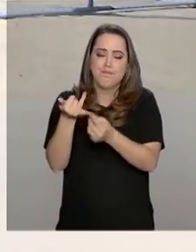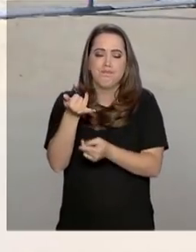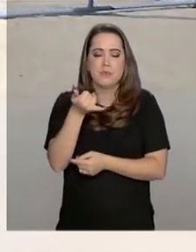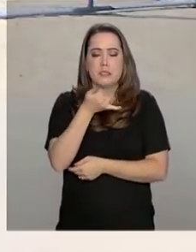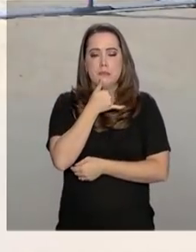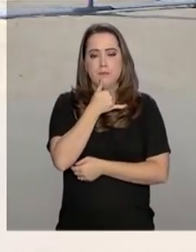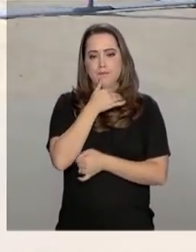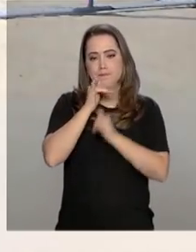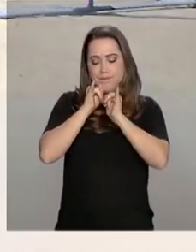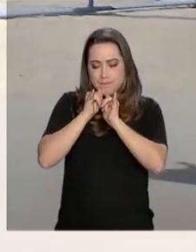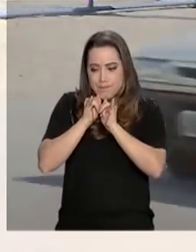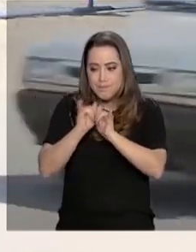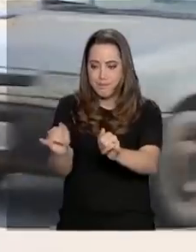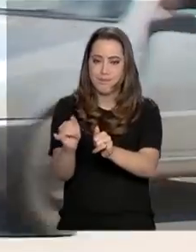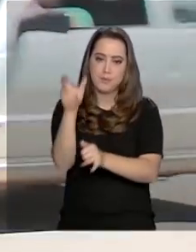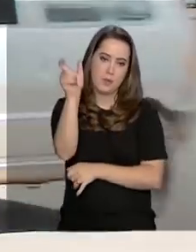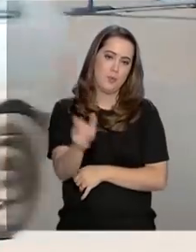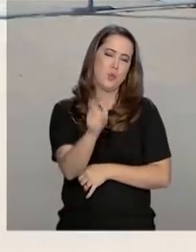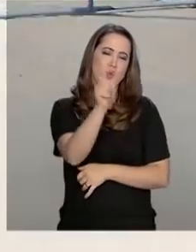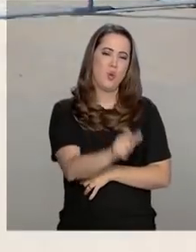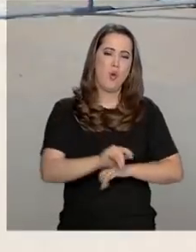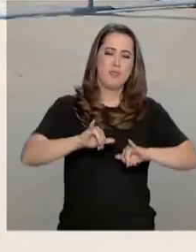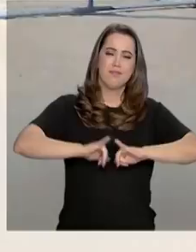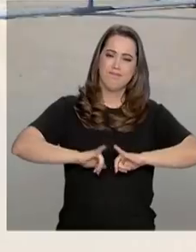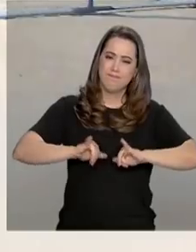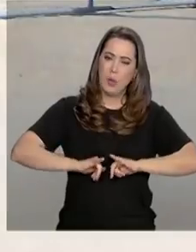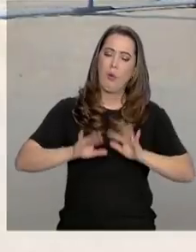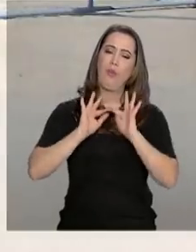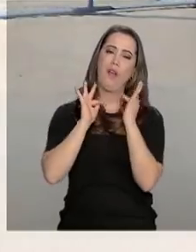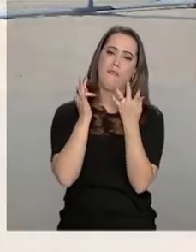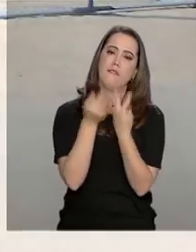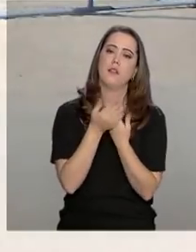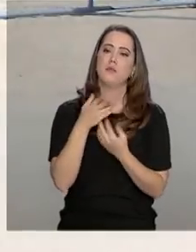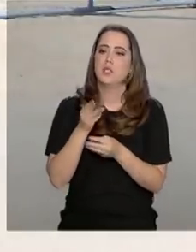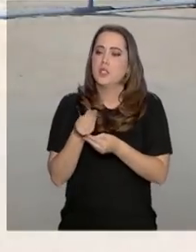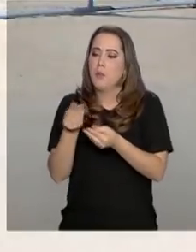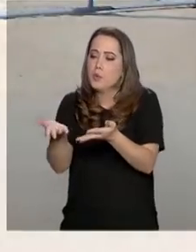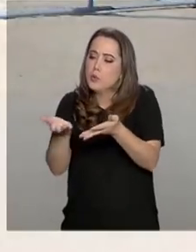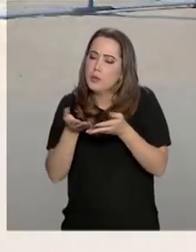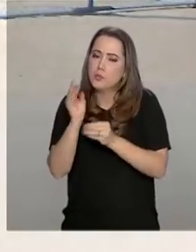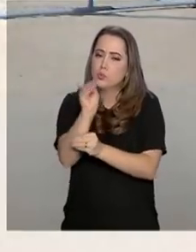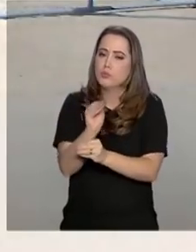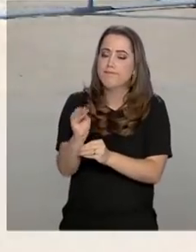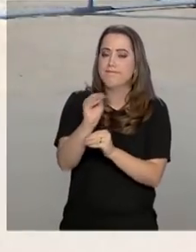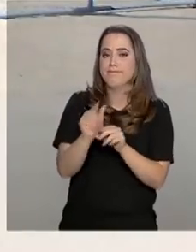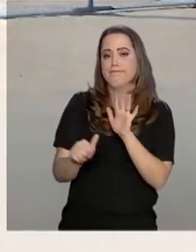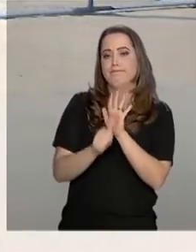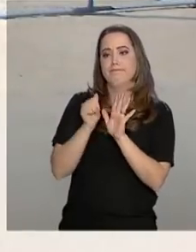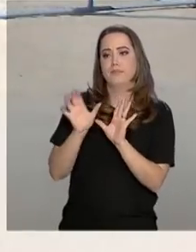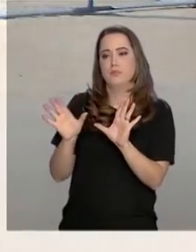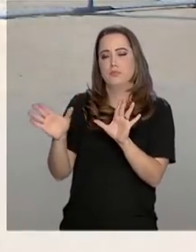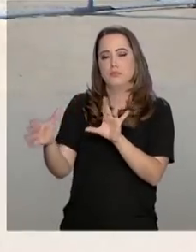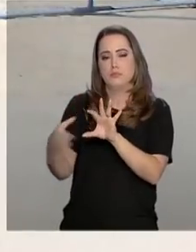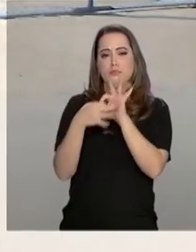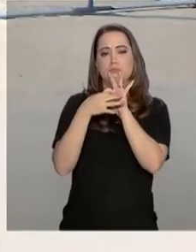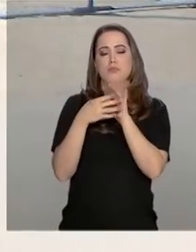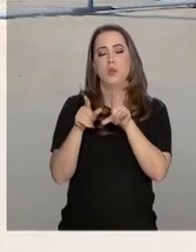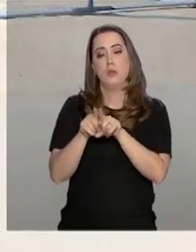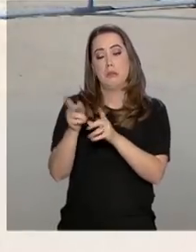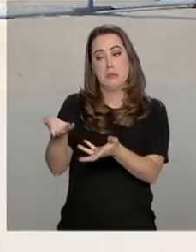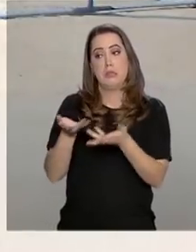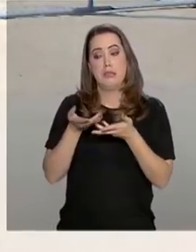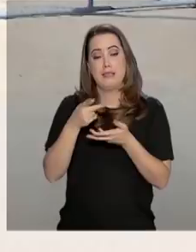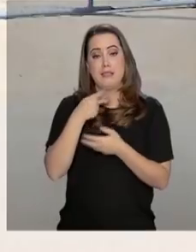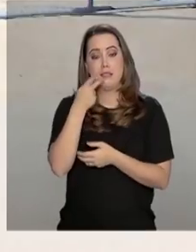notícias para esses parentes dos familiares e também confortar, fazer aquele trabalho de primeiro atendimento quando essas pessoas recebem as